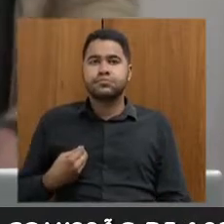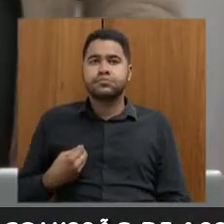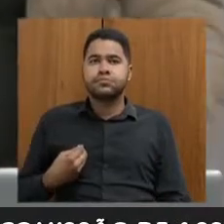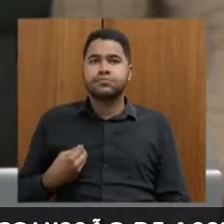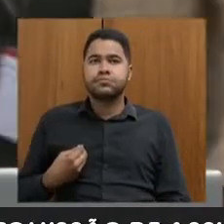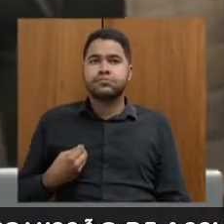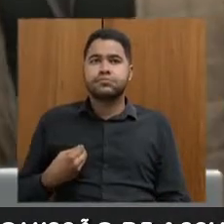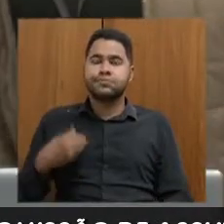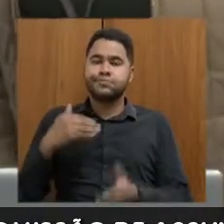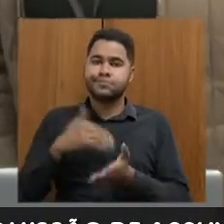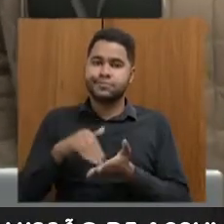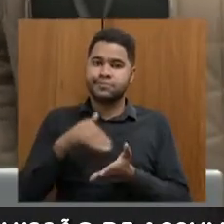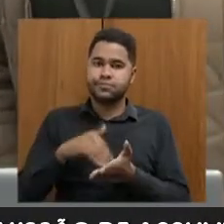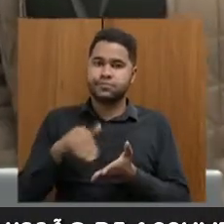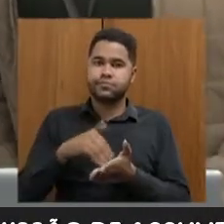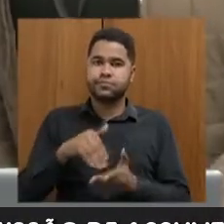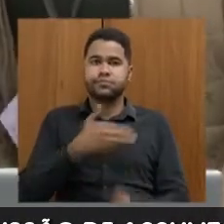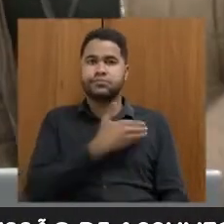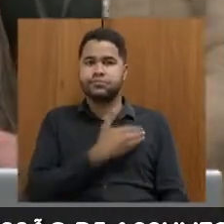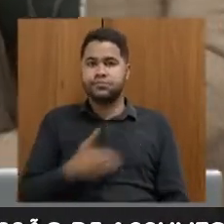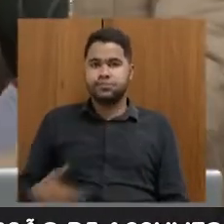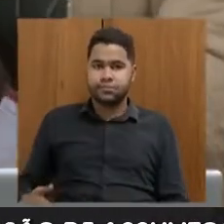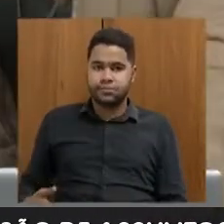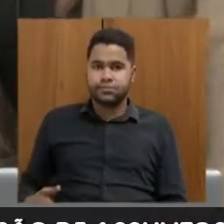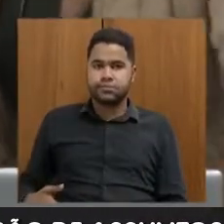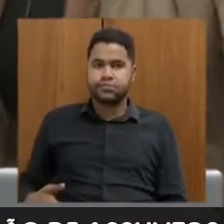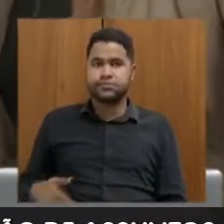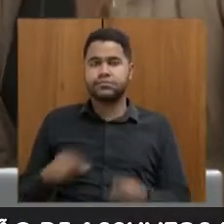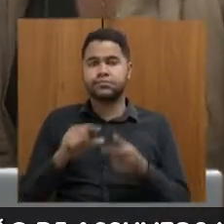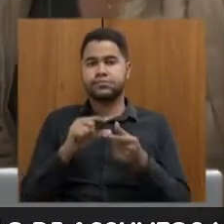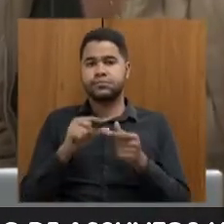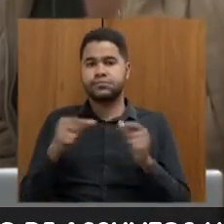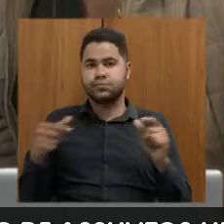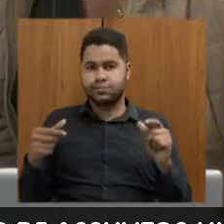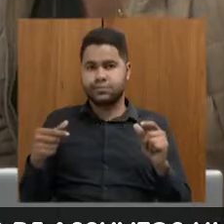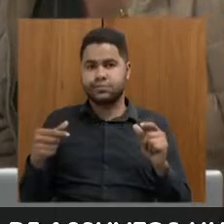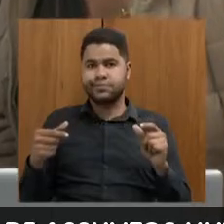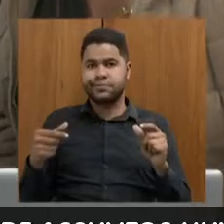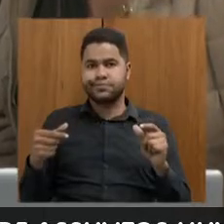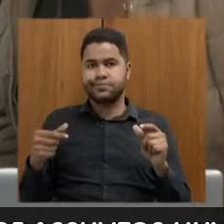do secretário de estado de infraestrutura